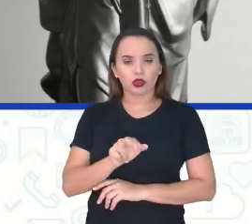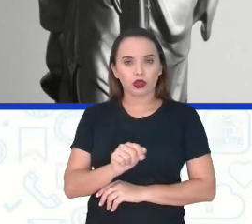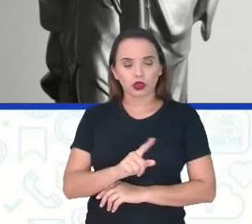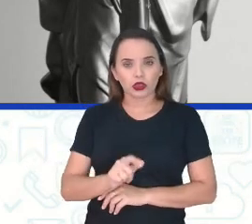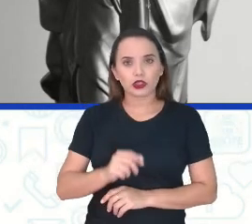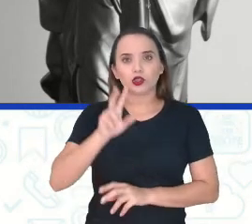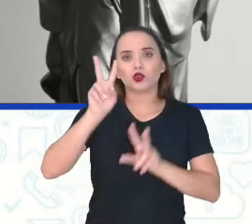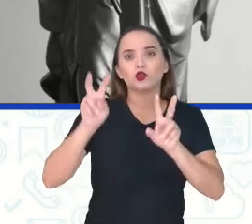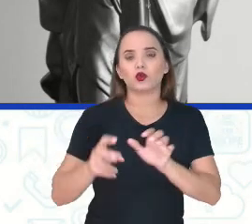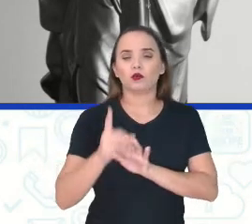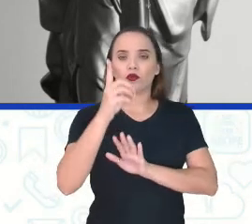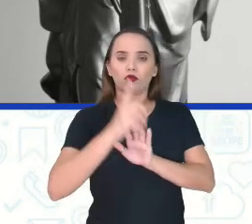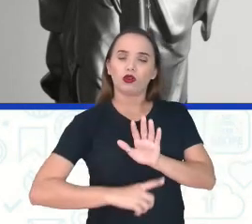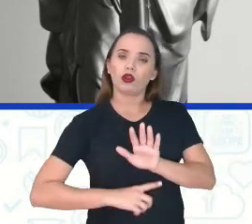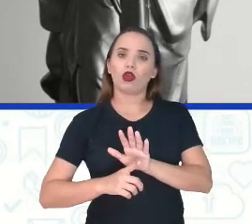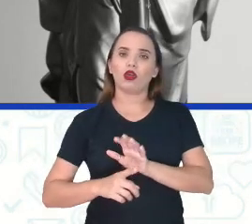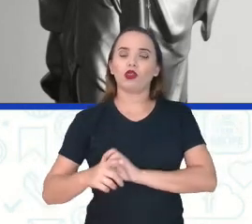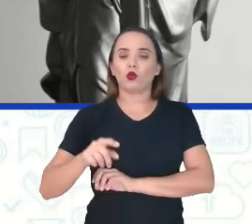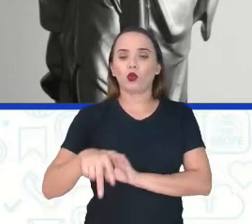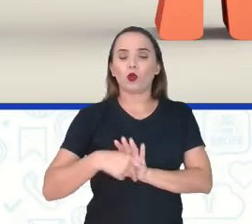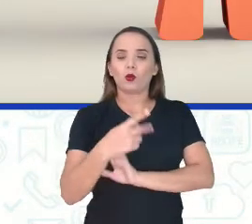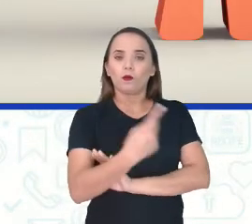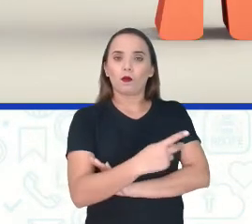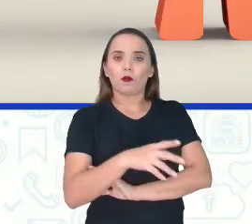também sobre a inocência dele.